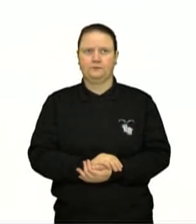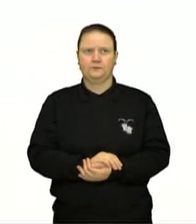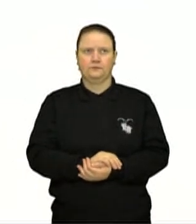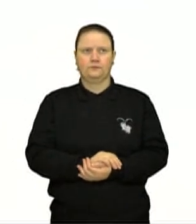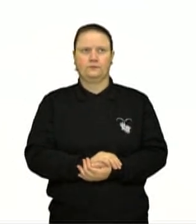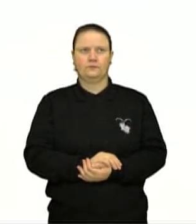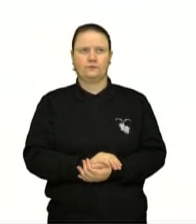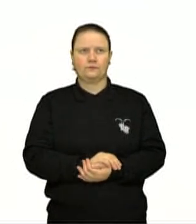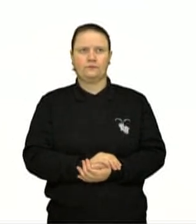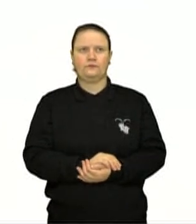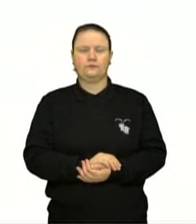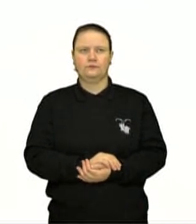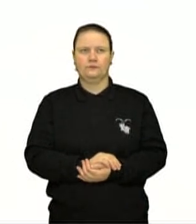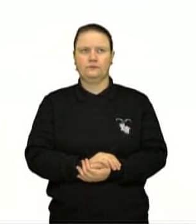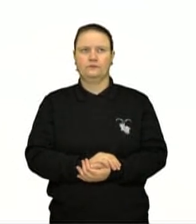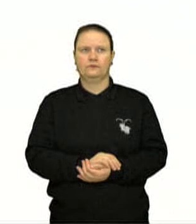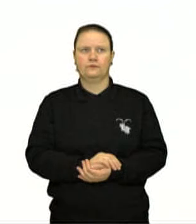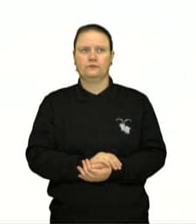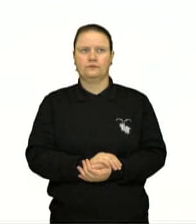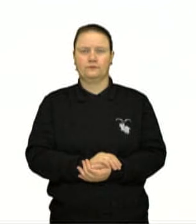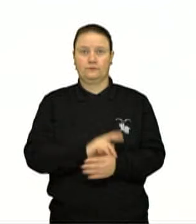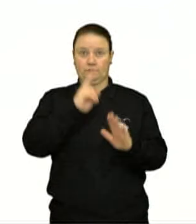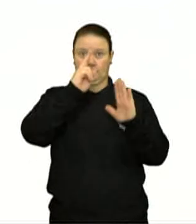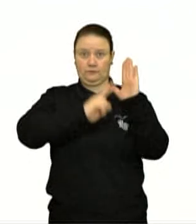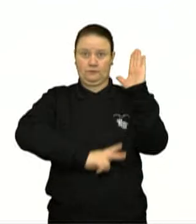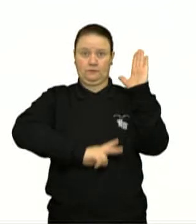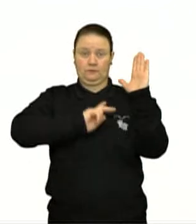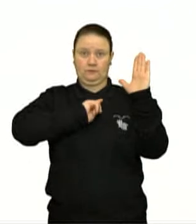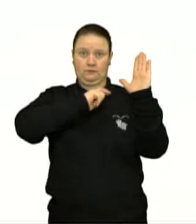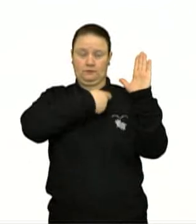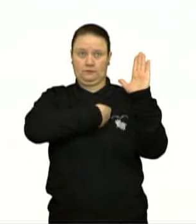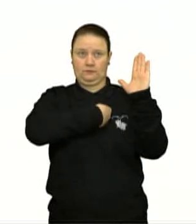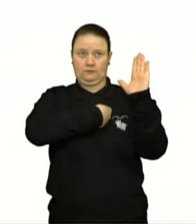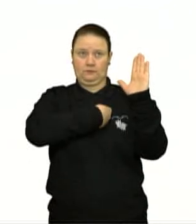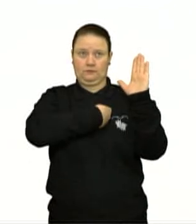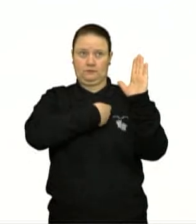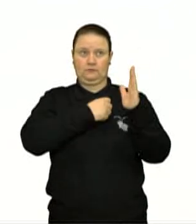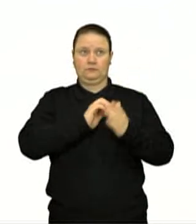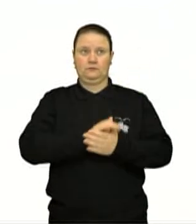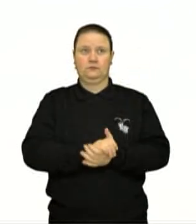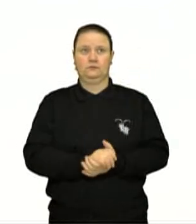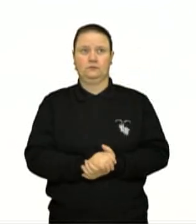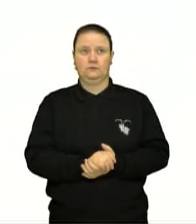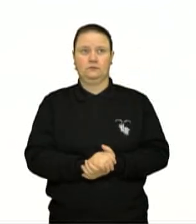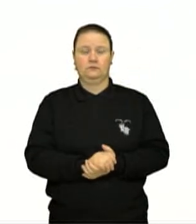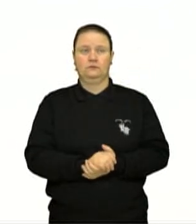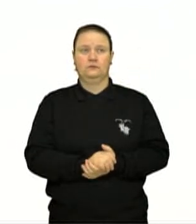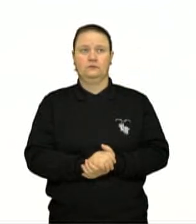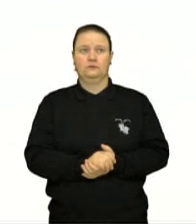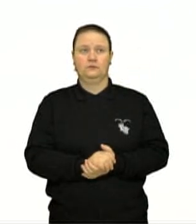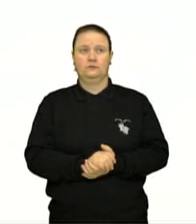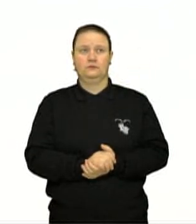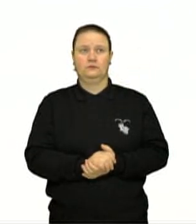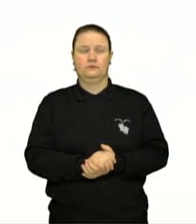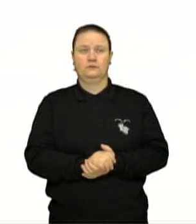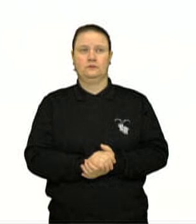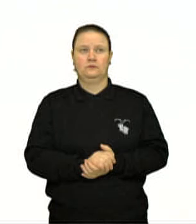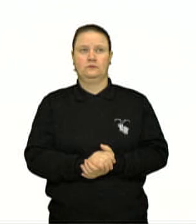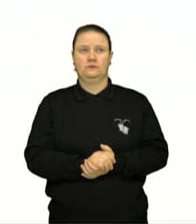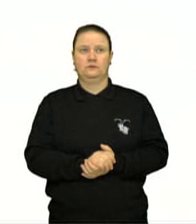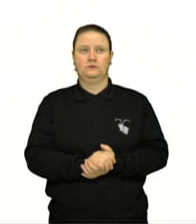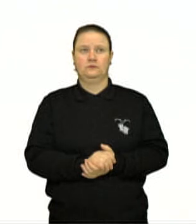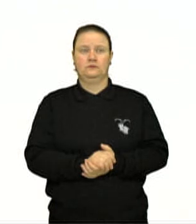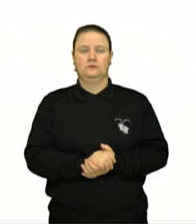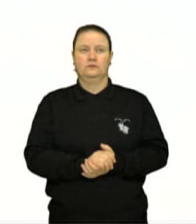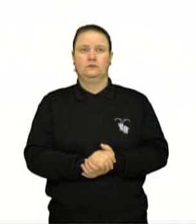para el espacio. Tienes problema en motor. 2. Si me das otra espacio, te ayudo